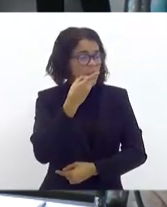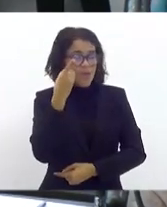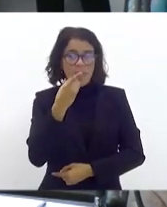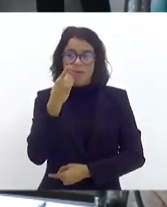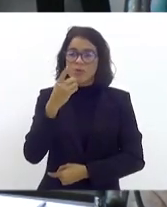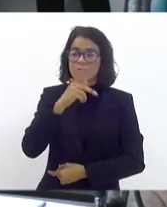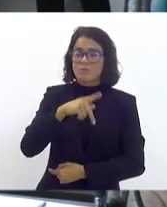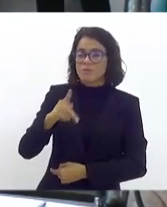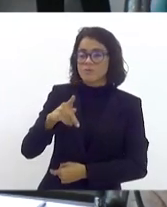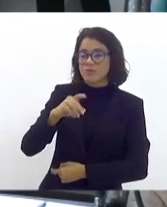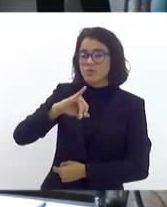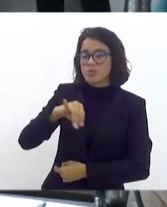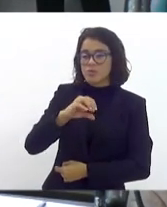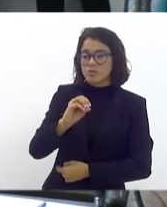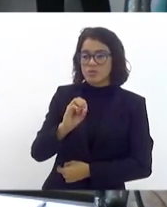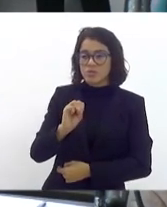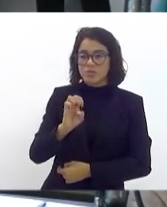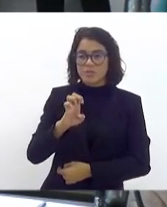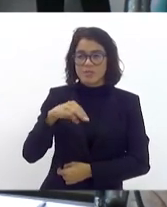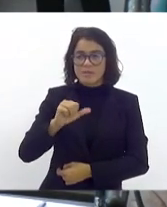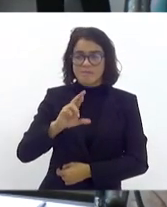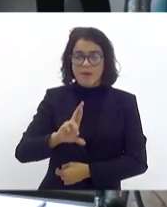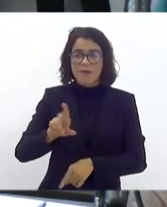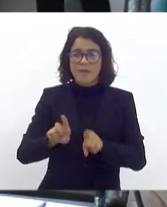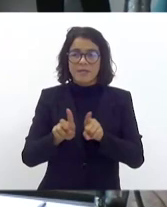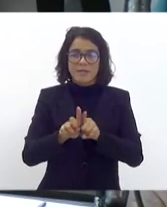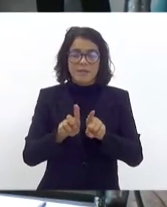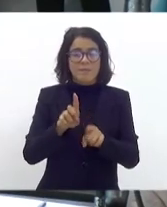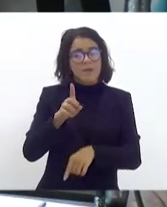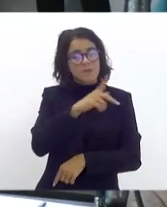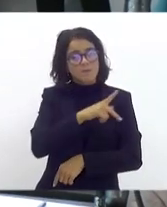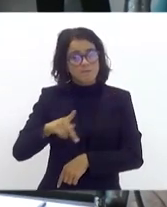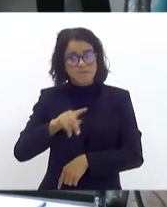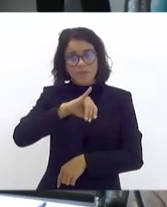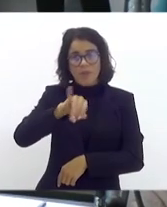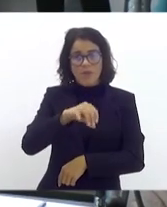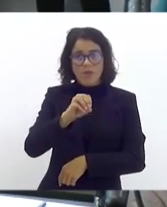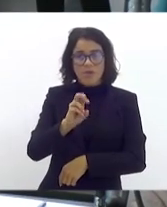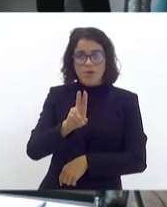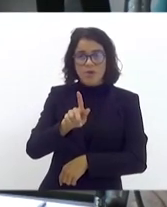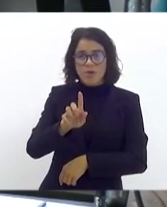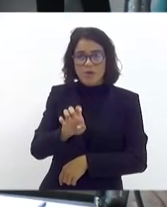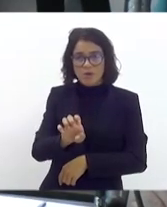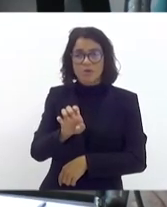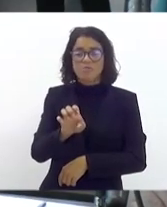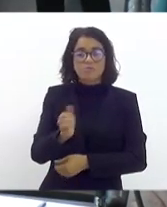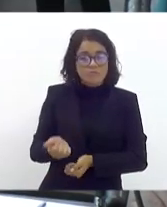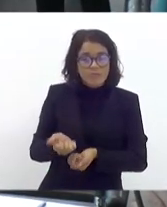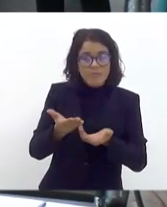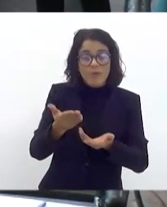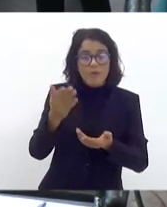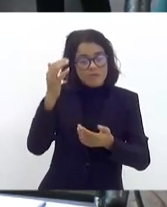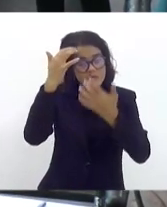deputado professor Josemar e presidente Jorge Felipe Neto. Então, eu proponho aqui, coloco para análise, se o